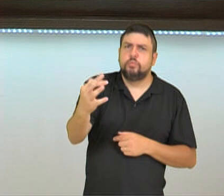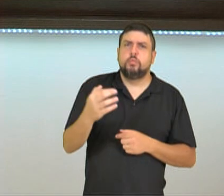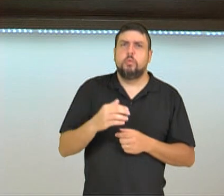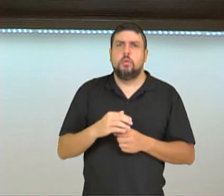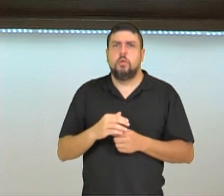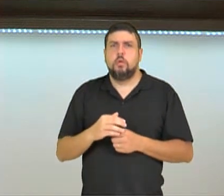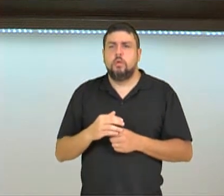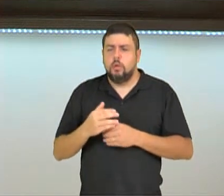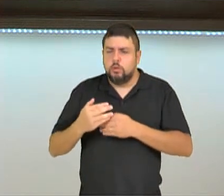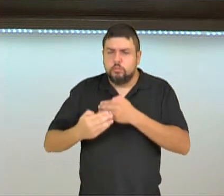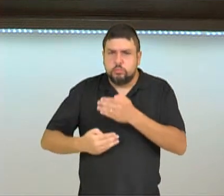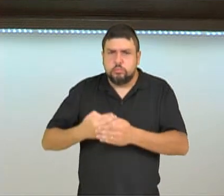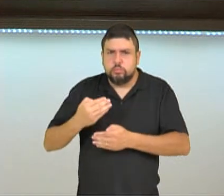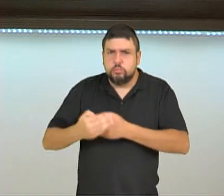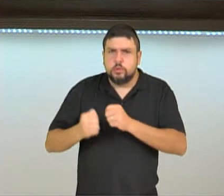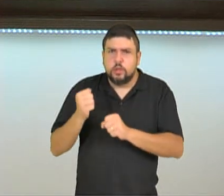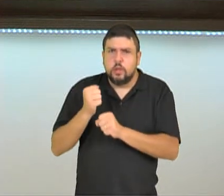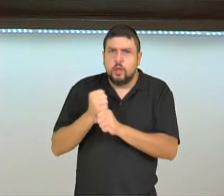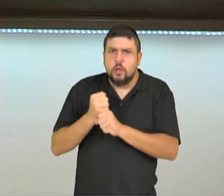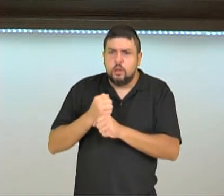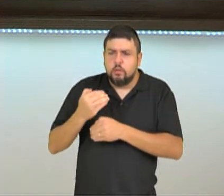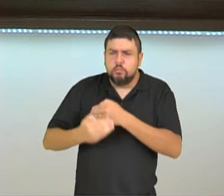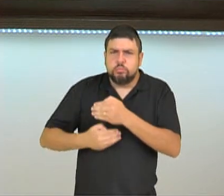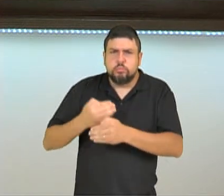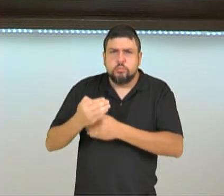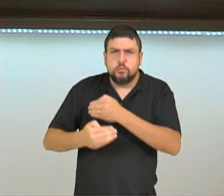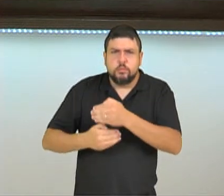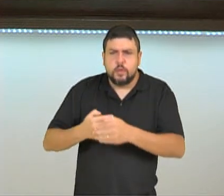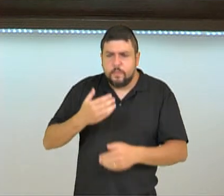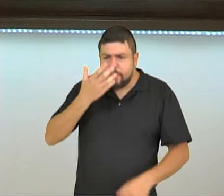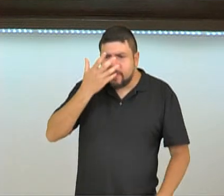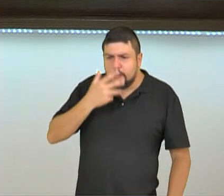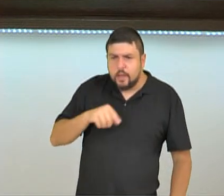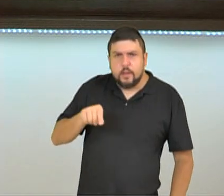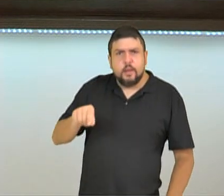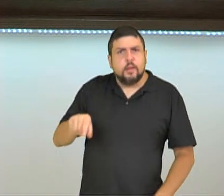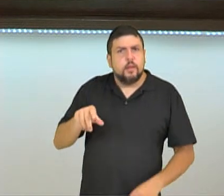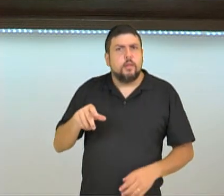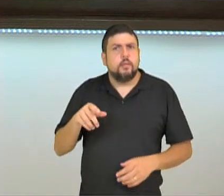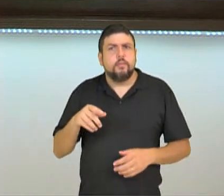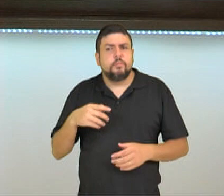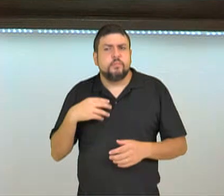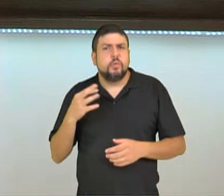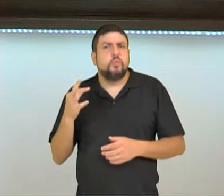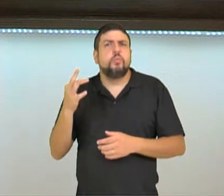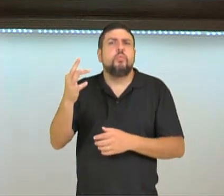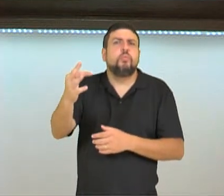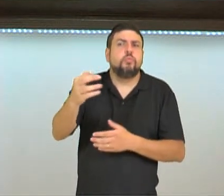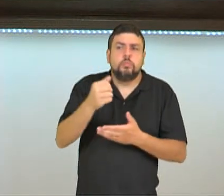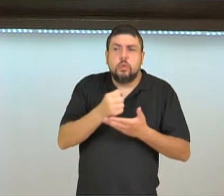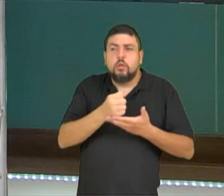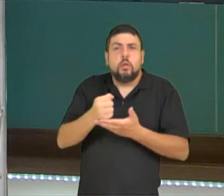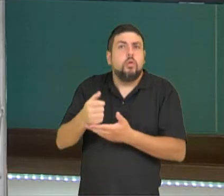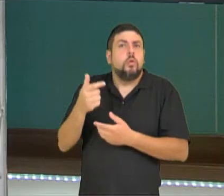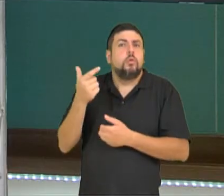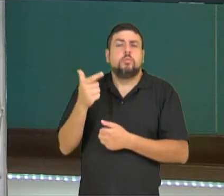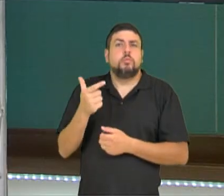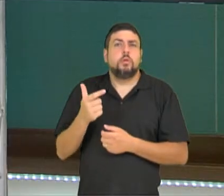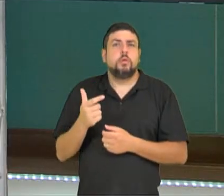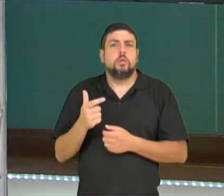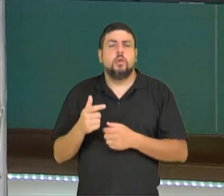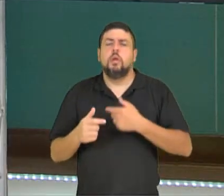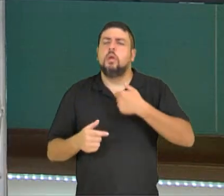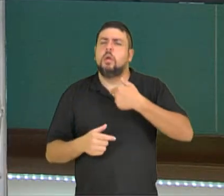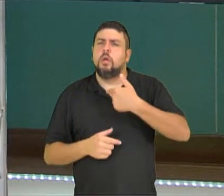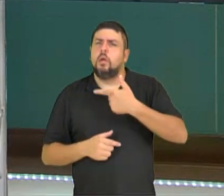dos dias, com o passar dos anos, a criança não vai ter aquela ajuda, nós temos essa questão, que há uma outra